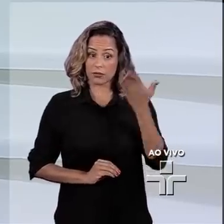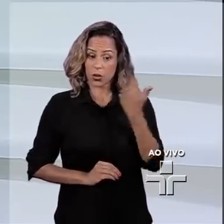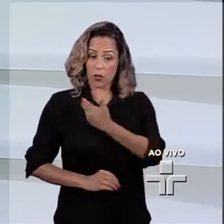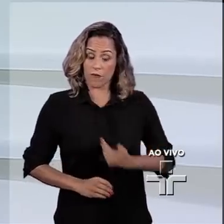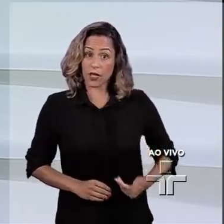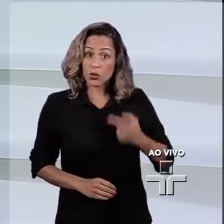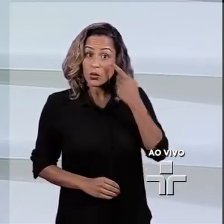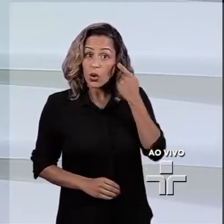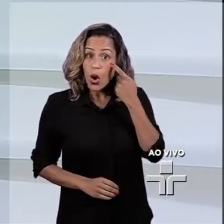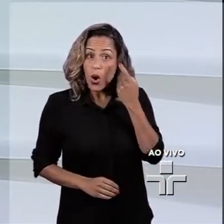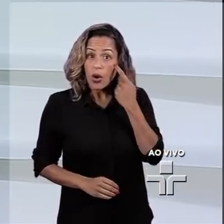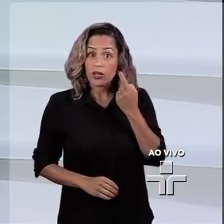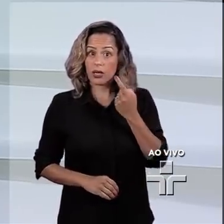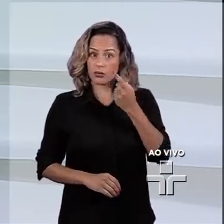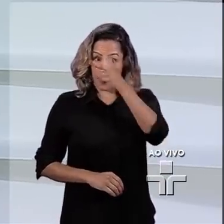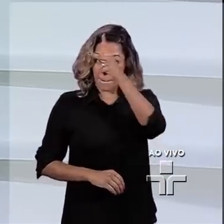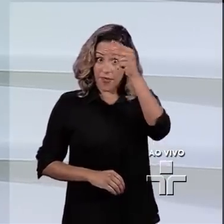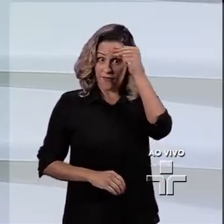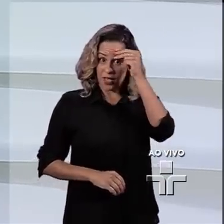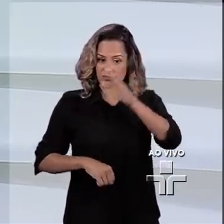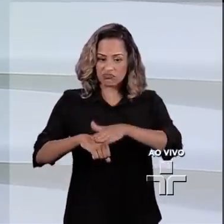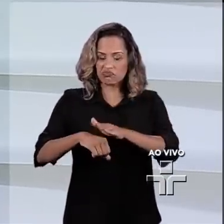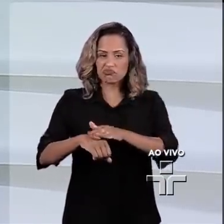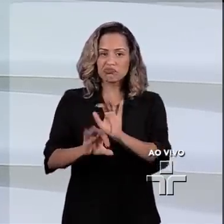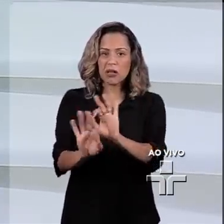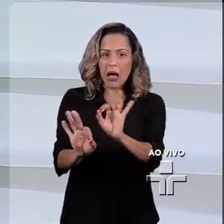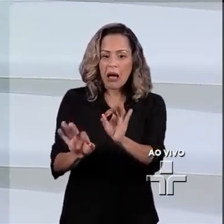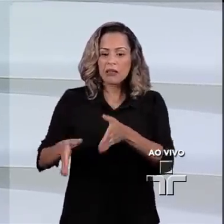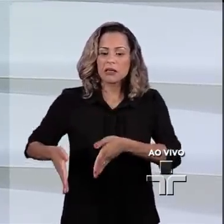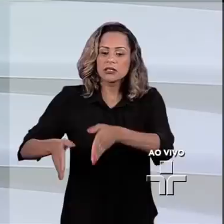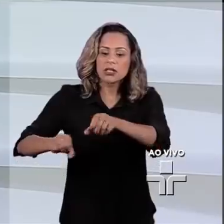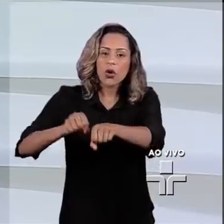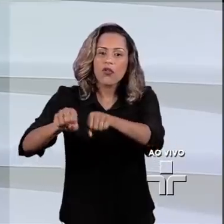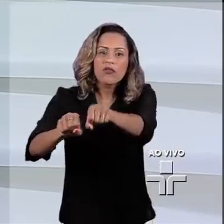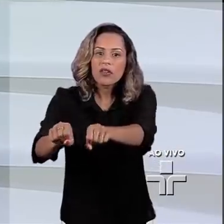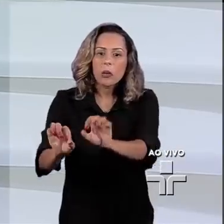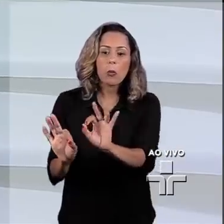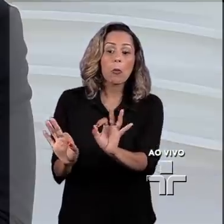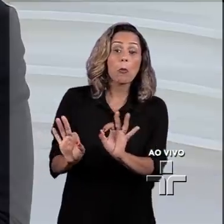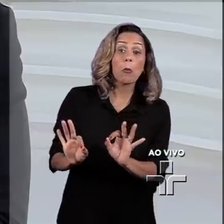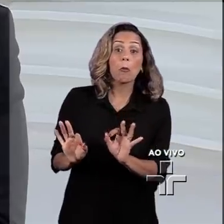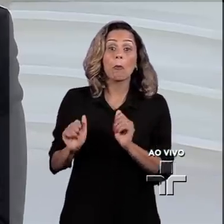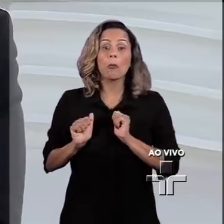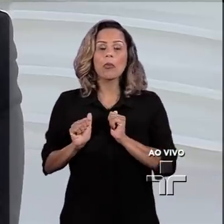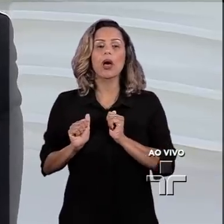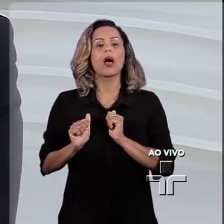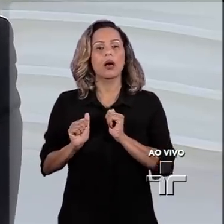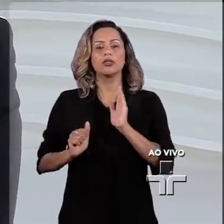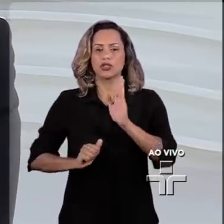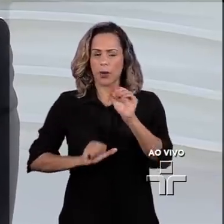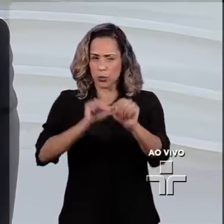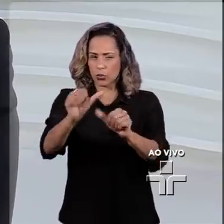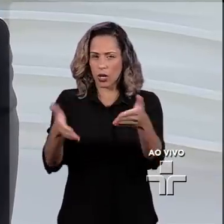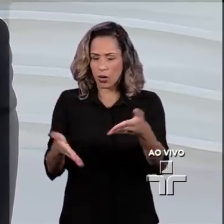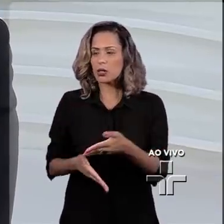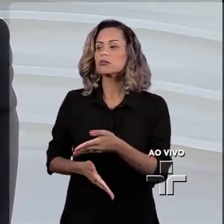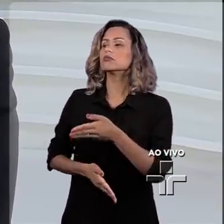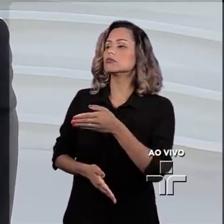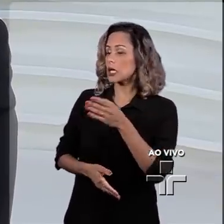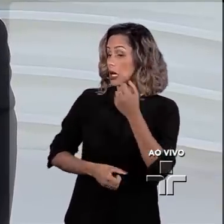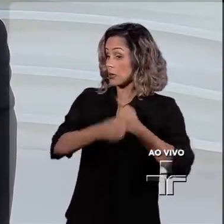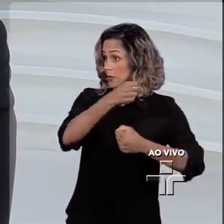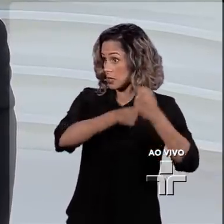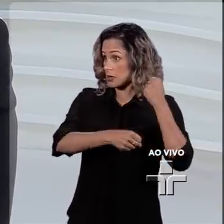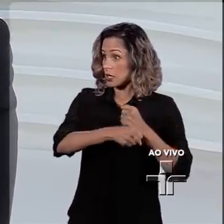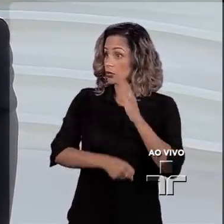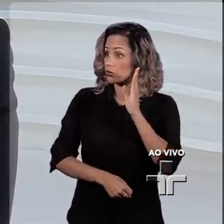muito de ciclovia, agora está se estudando, o plano deve sair. Desde o ano passado, o secretário João Otaviano iniciou essas discussões em